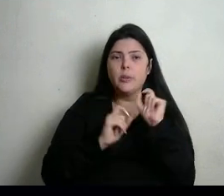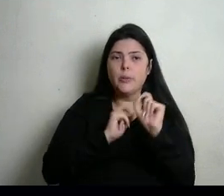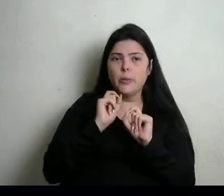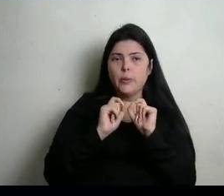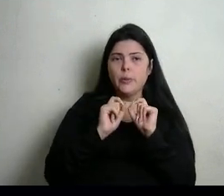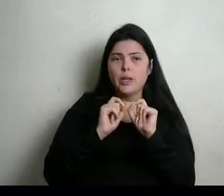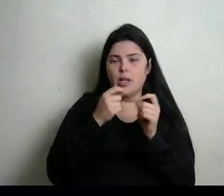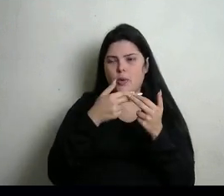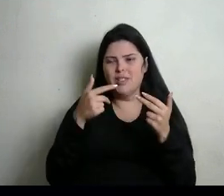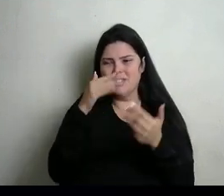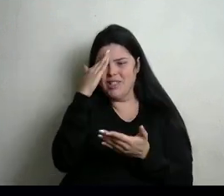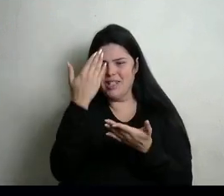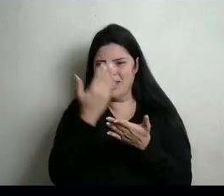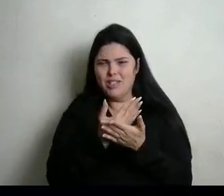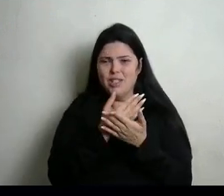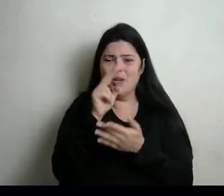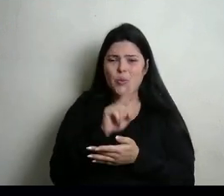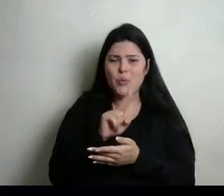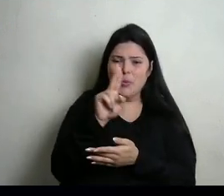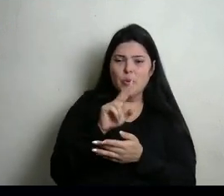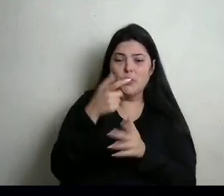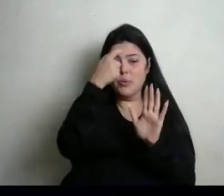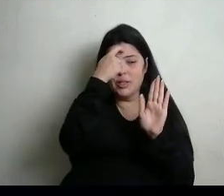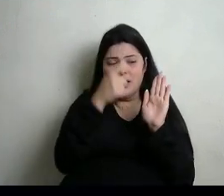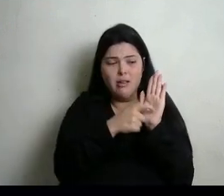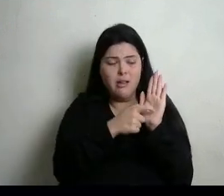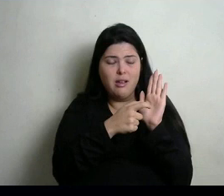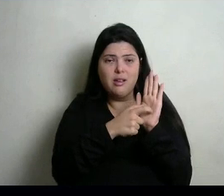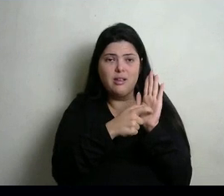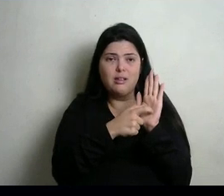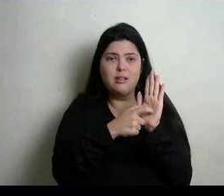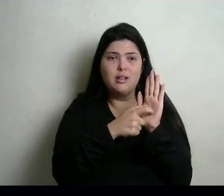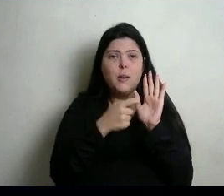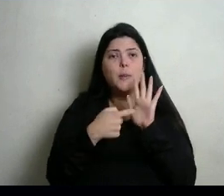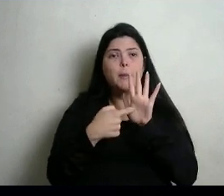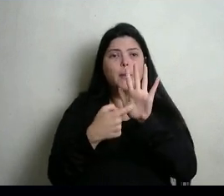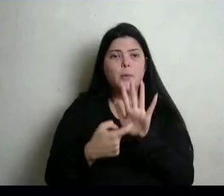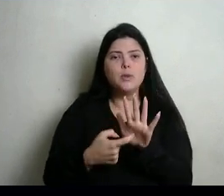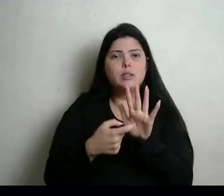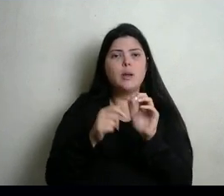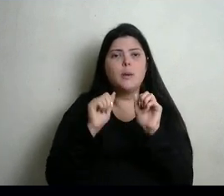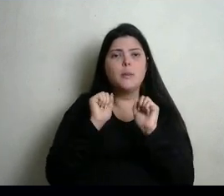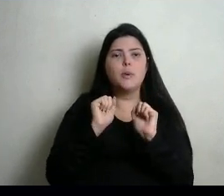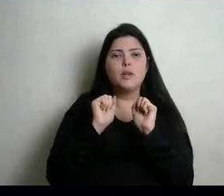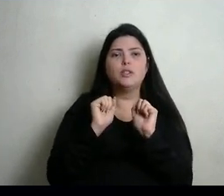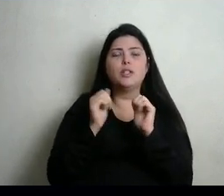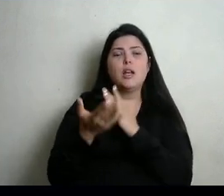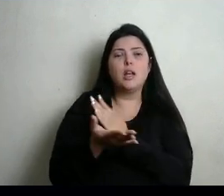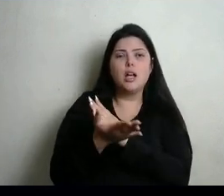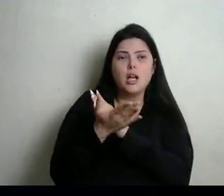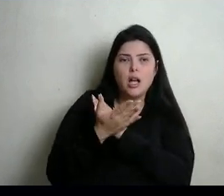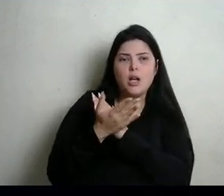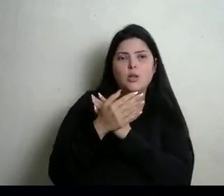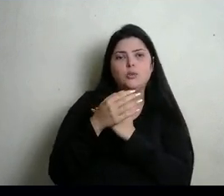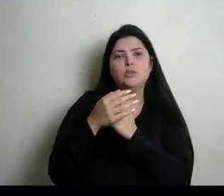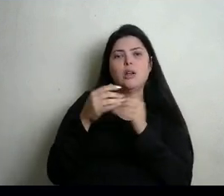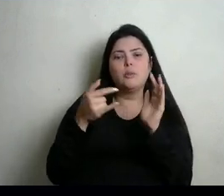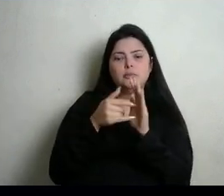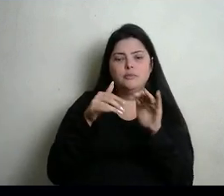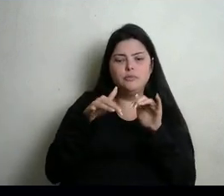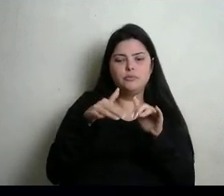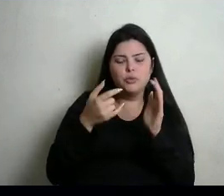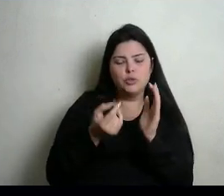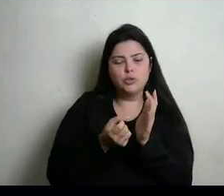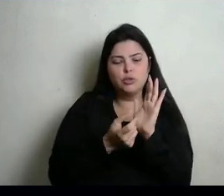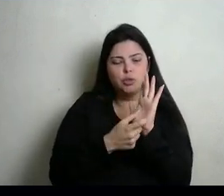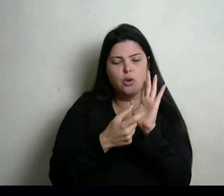gente tem sobre a utilização da inteligência artificial e mostrar como ela pode ajudar o dia a dia do desenvolvedor de software, ao